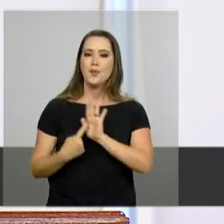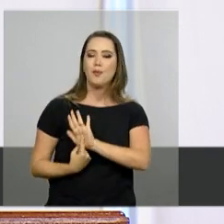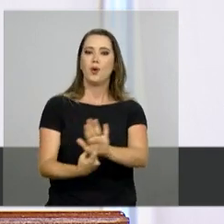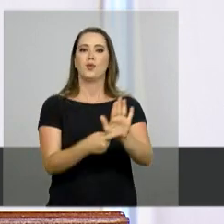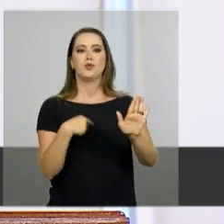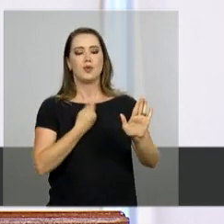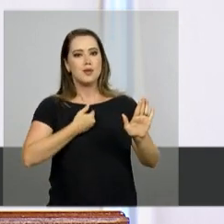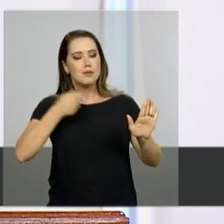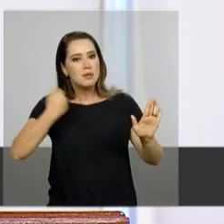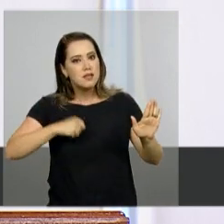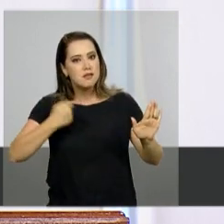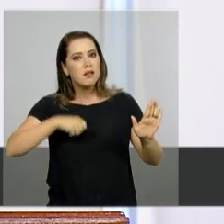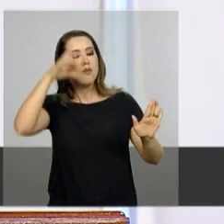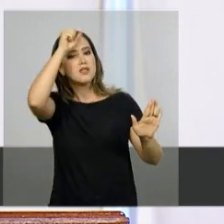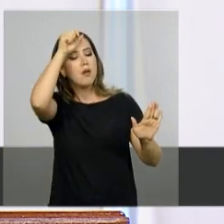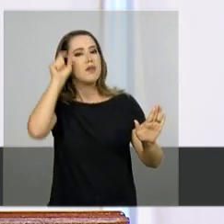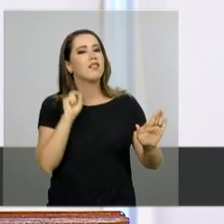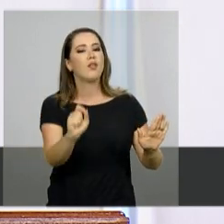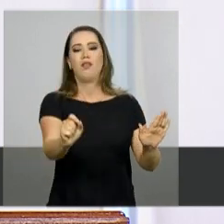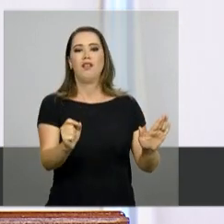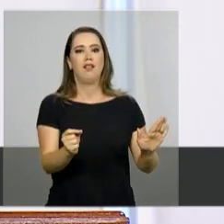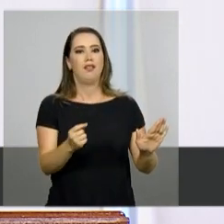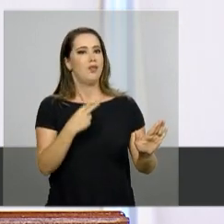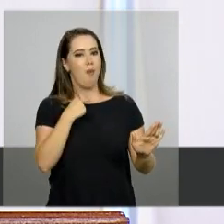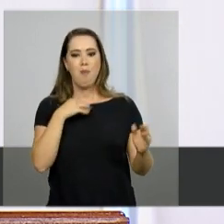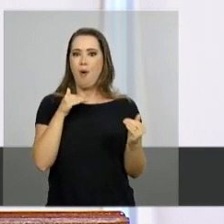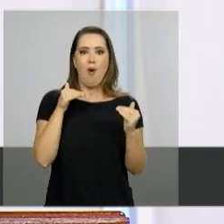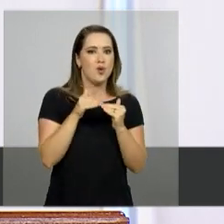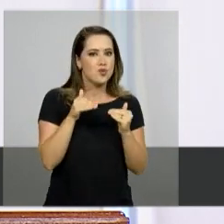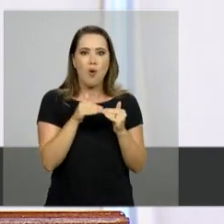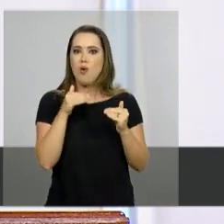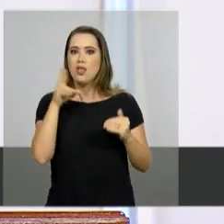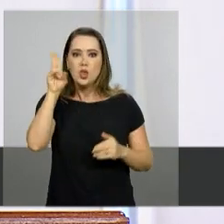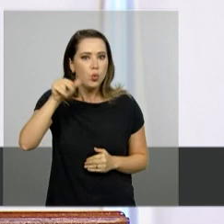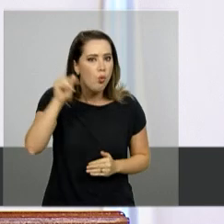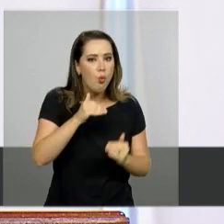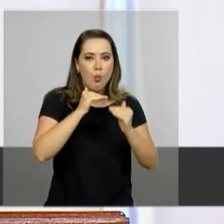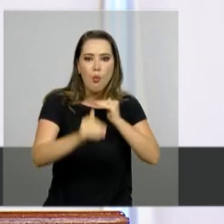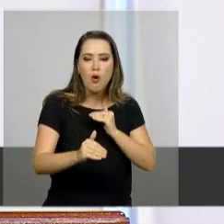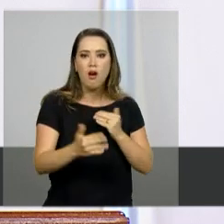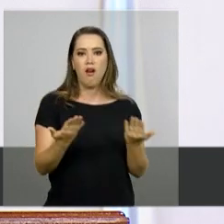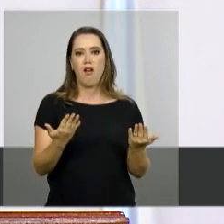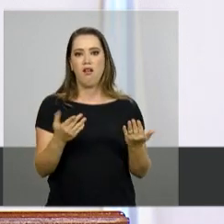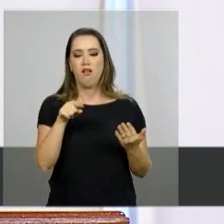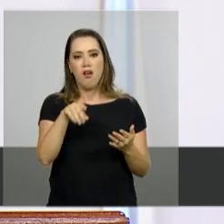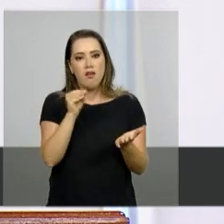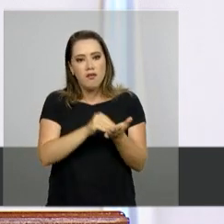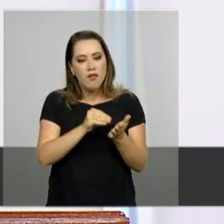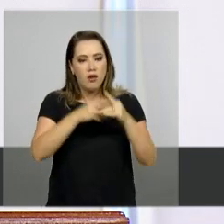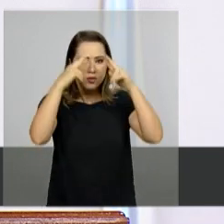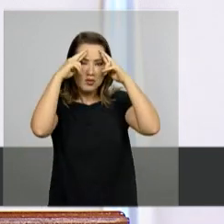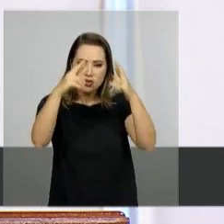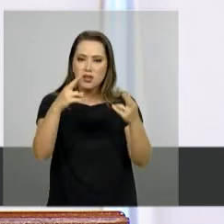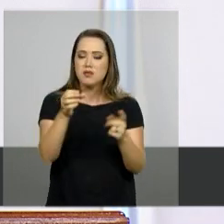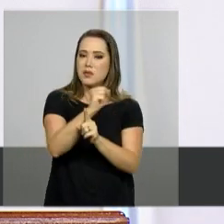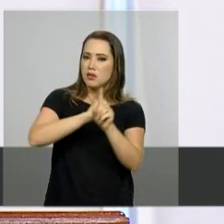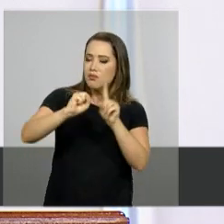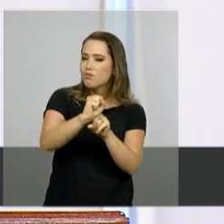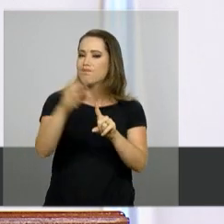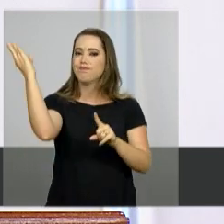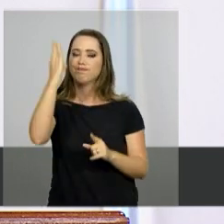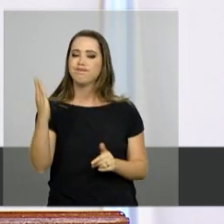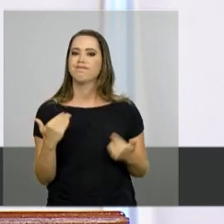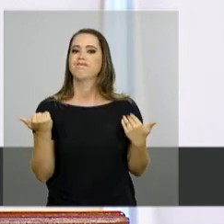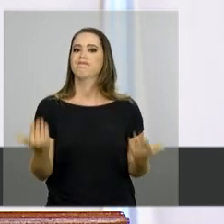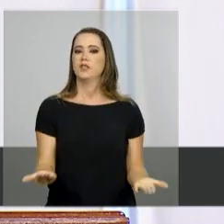nos conscientizar porque é intolerável exatamente a intolerância que tenha havido na sociedade brasileira